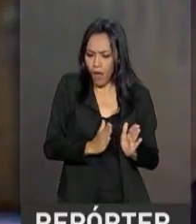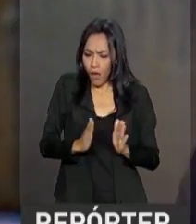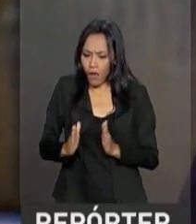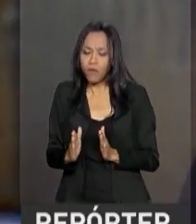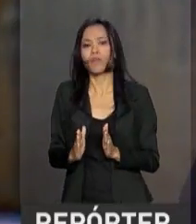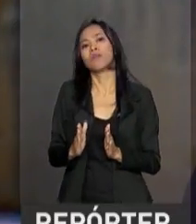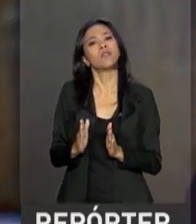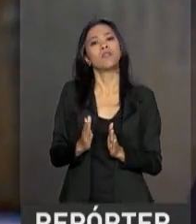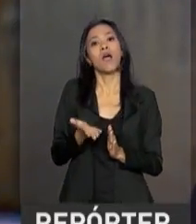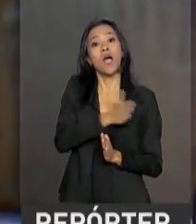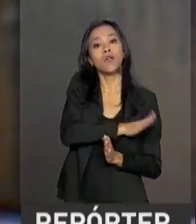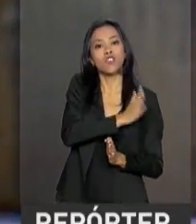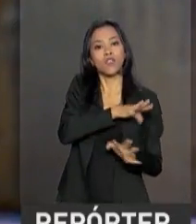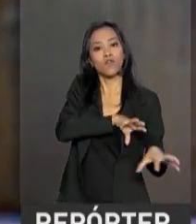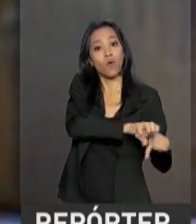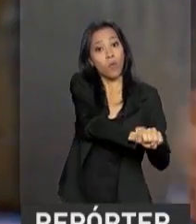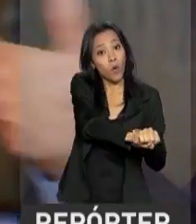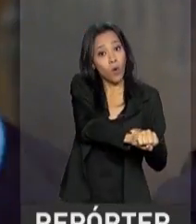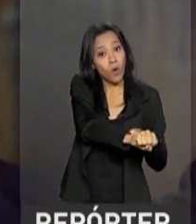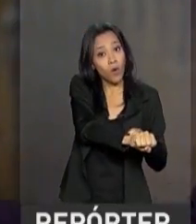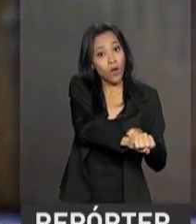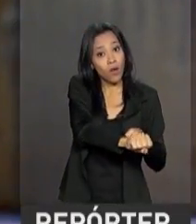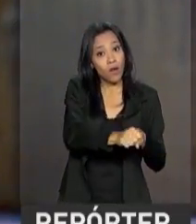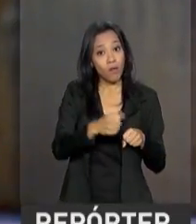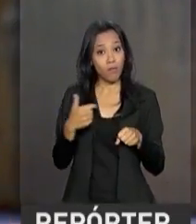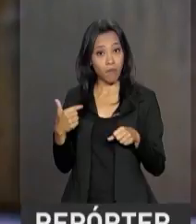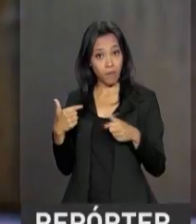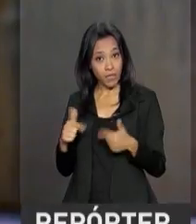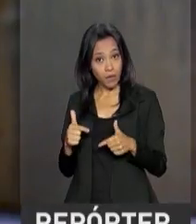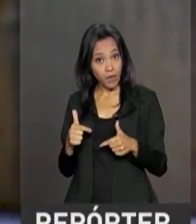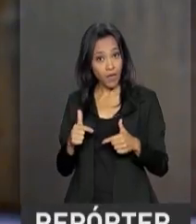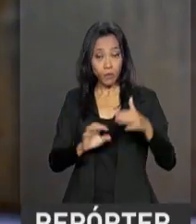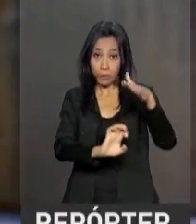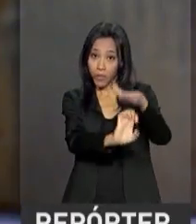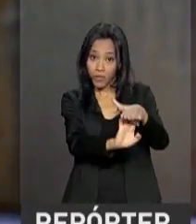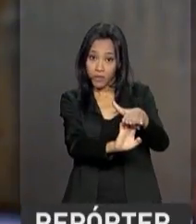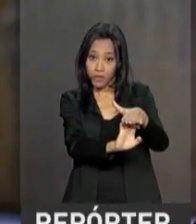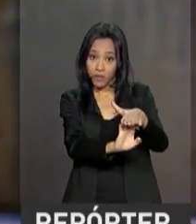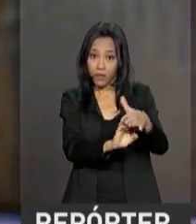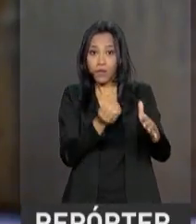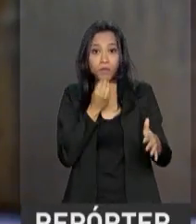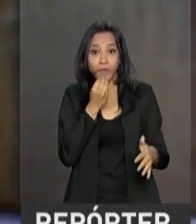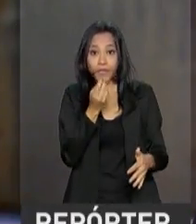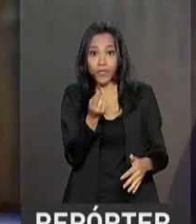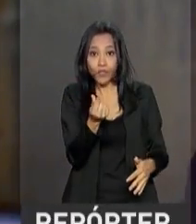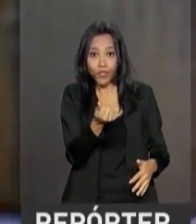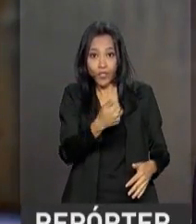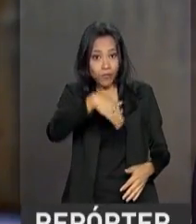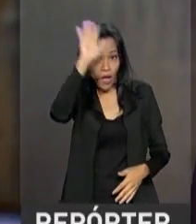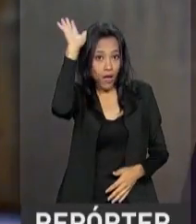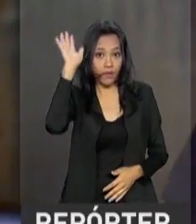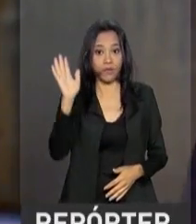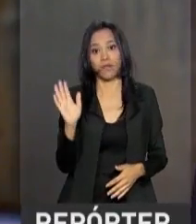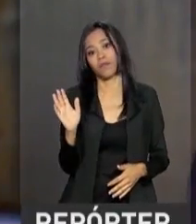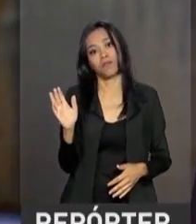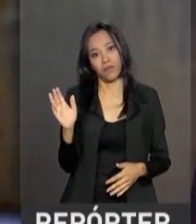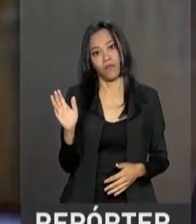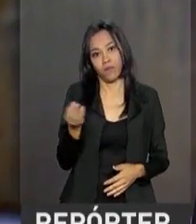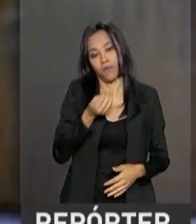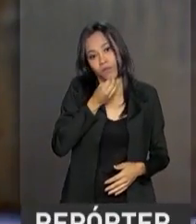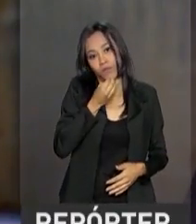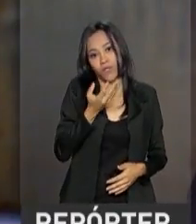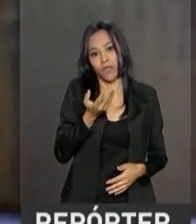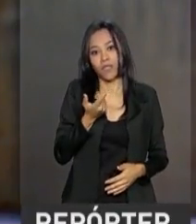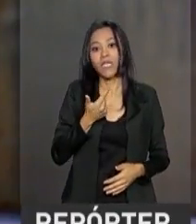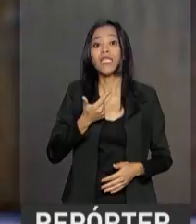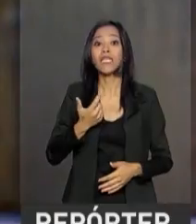numa faculdade. Se fosse trabalhar na iniciativa privada, poderia ganhar muito mais do que ganha um servidor público. Então